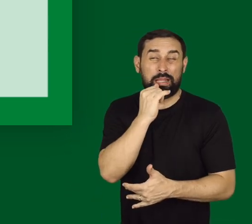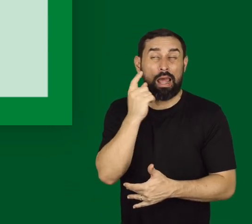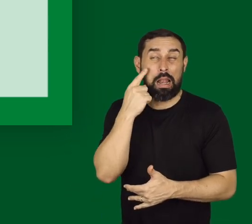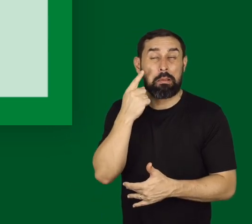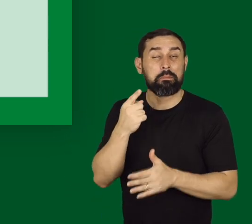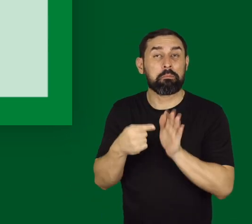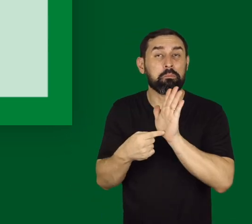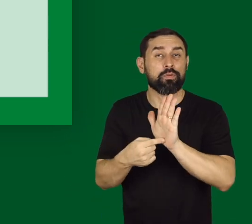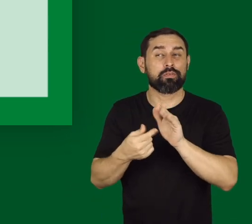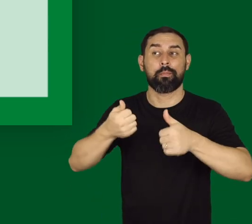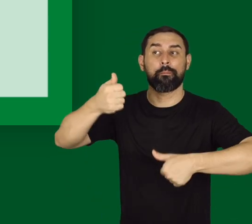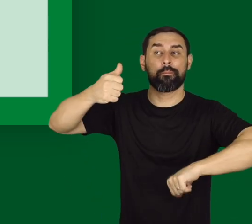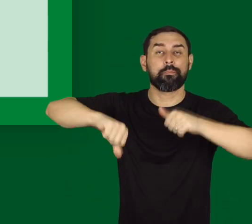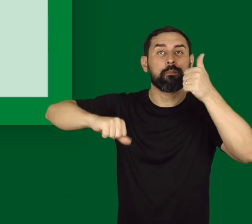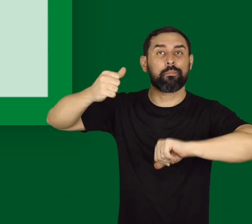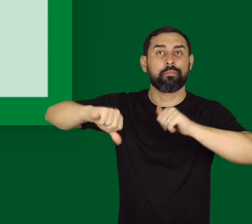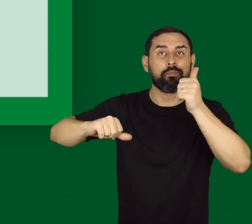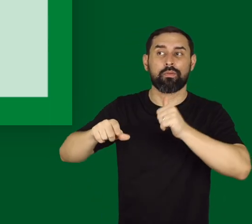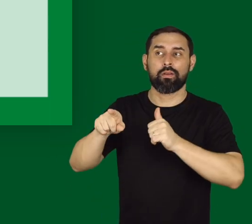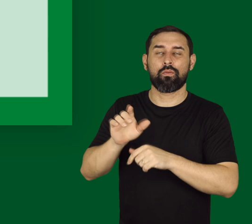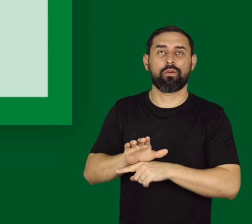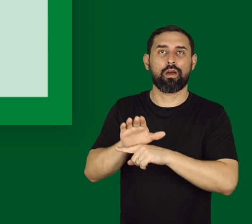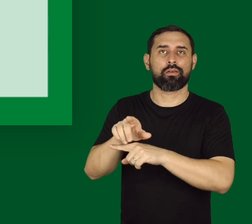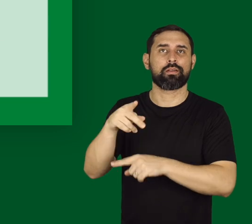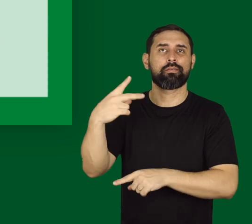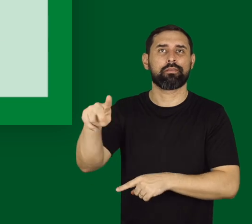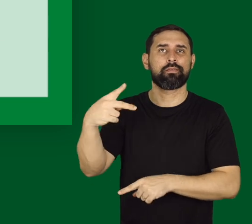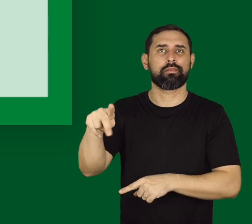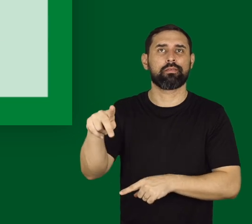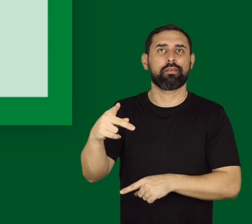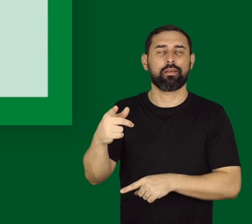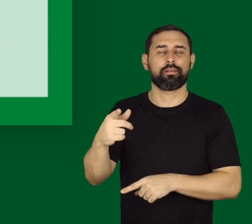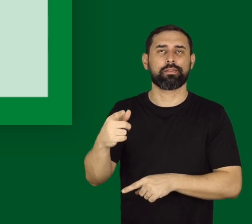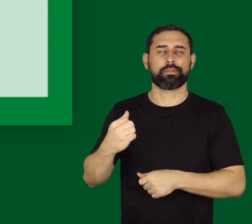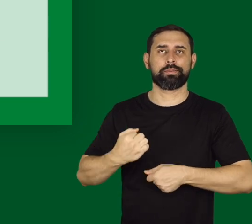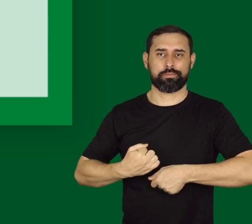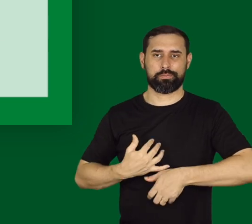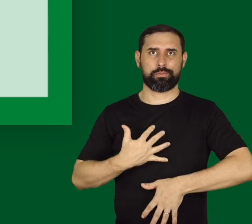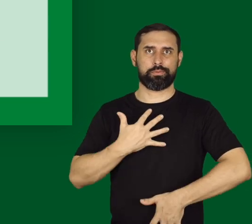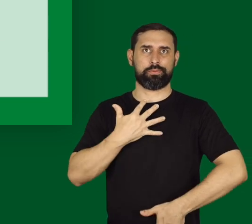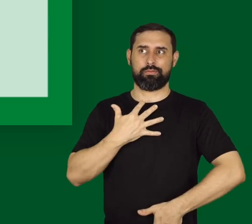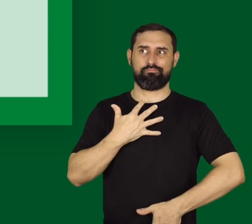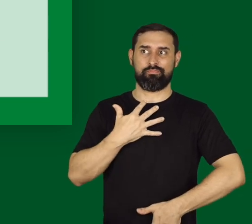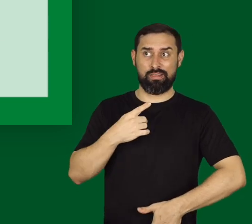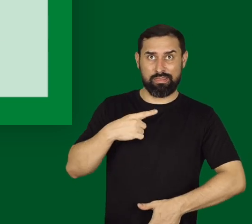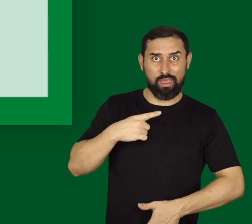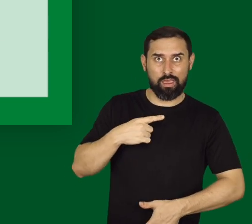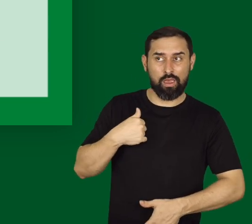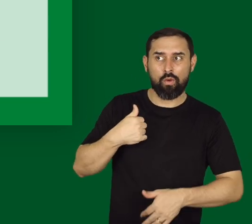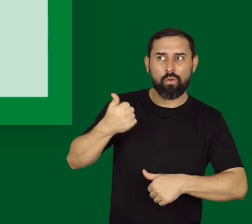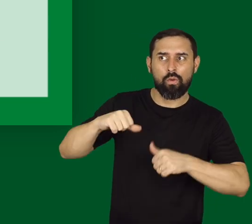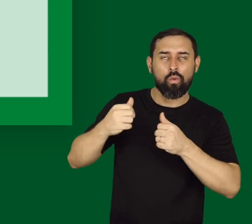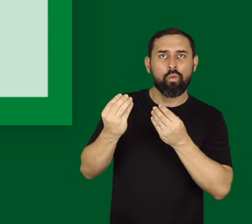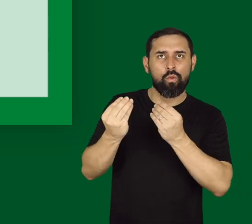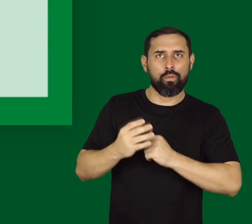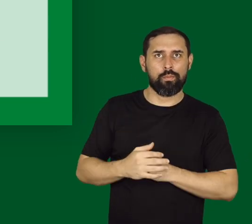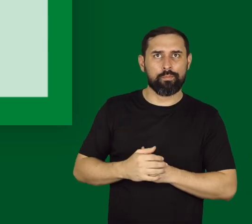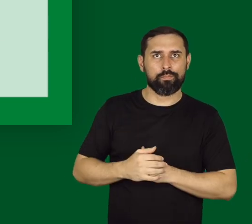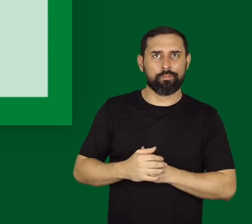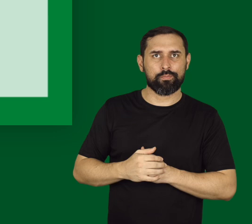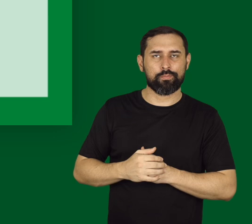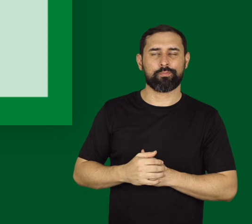bem interessante que ele mostra quais são os métodos para reavaliar o estado de perfusão e alvos terapêuticos na